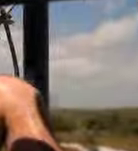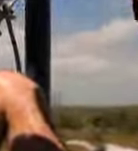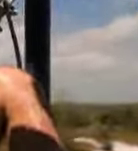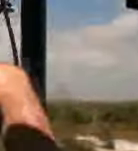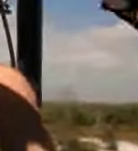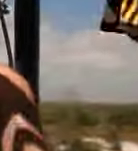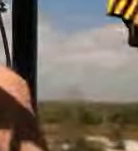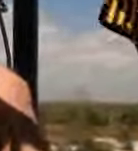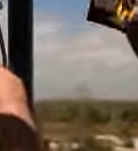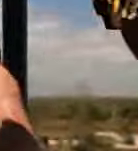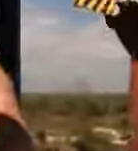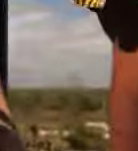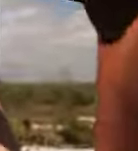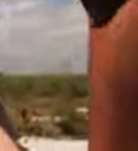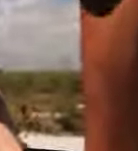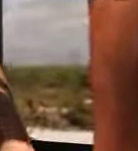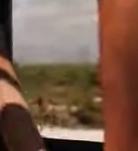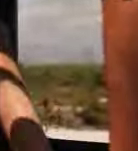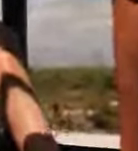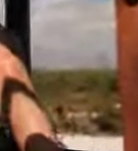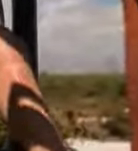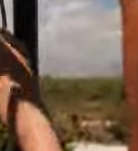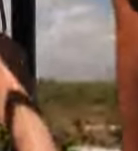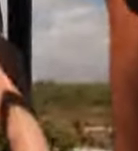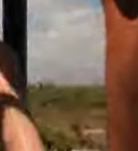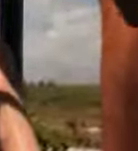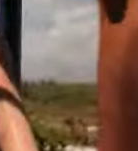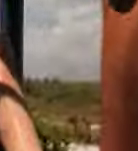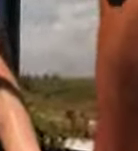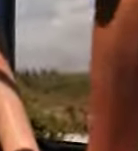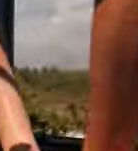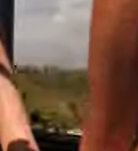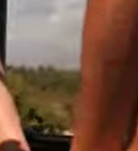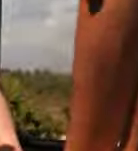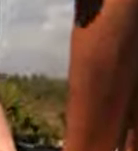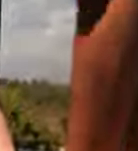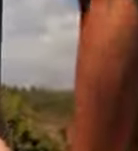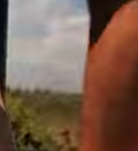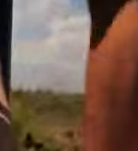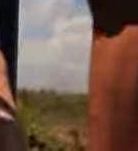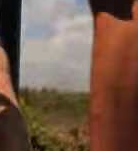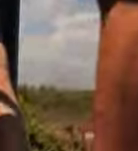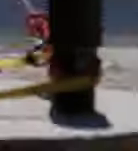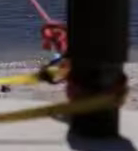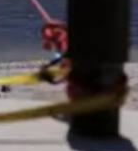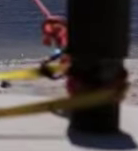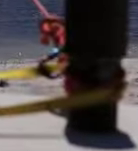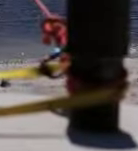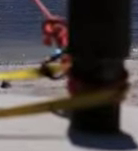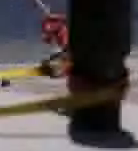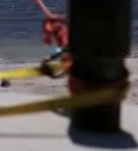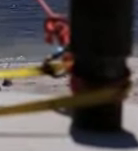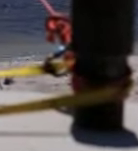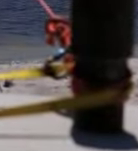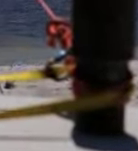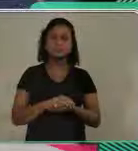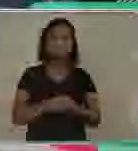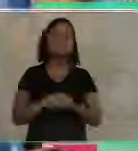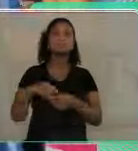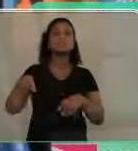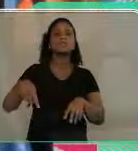em Zé, que está sentado na plataforma da estrutura. Estacas de ferro na margem da lagoa prendem as cordas da tirolesa.